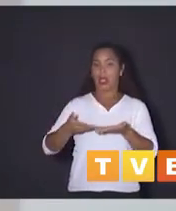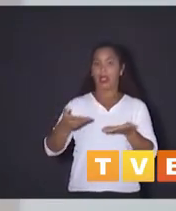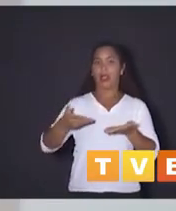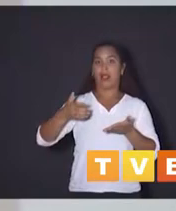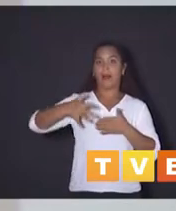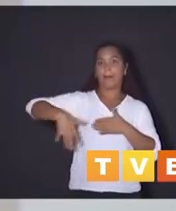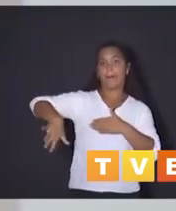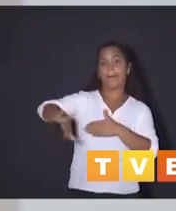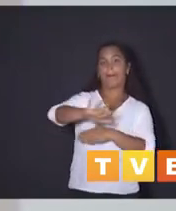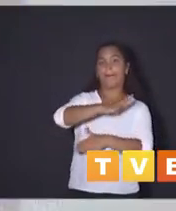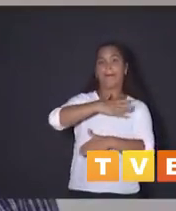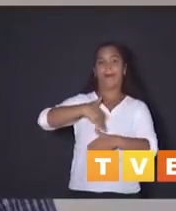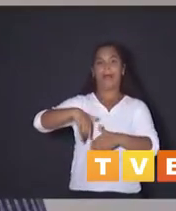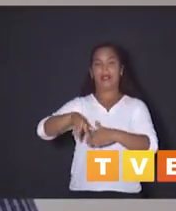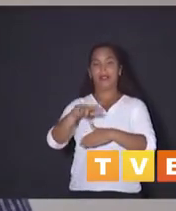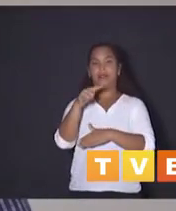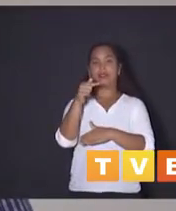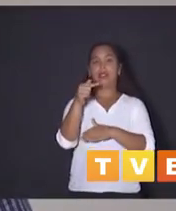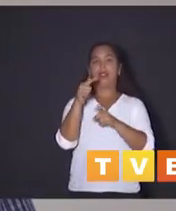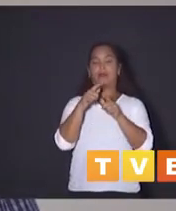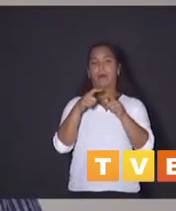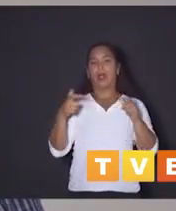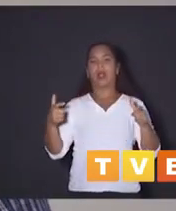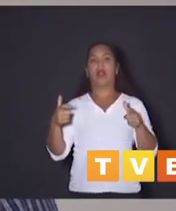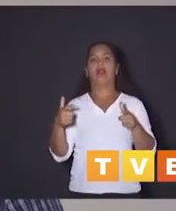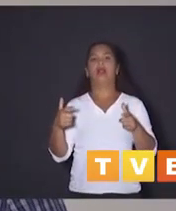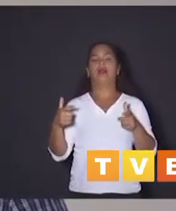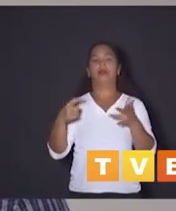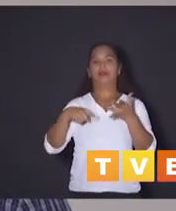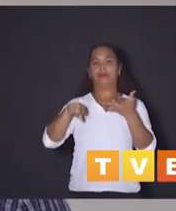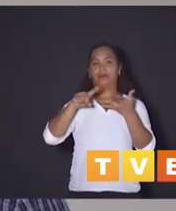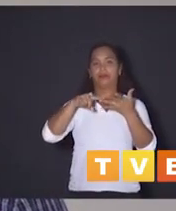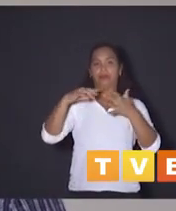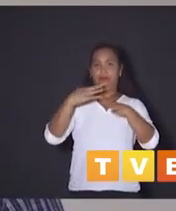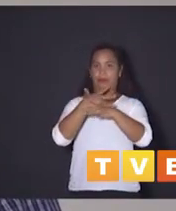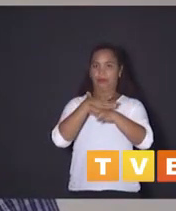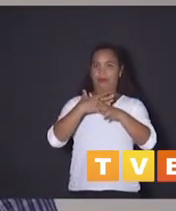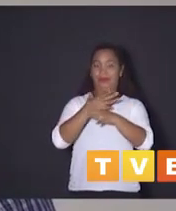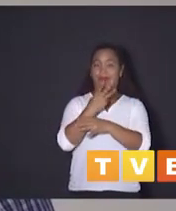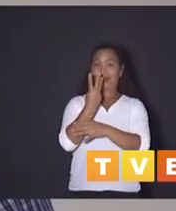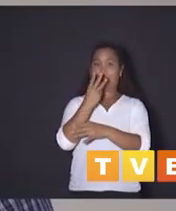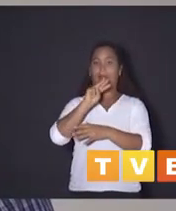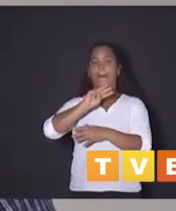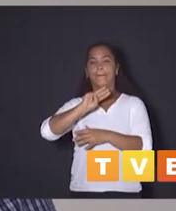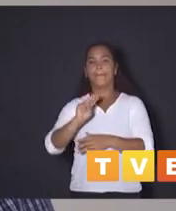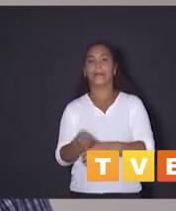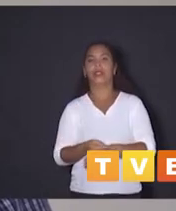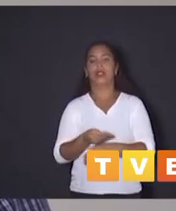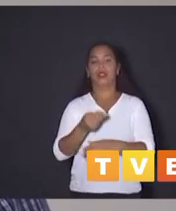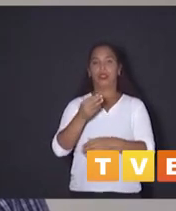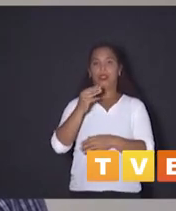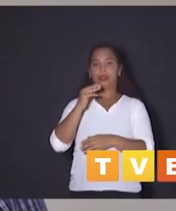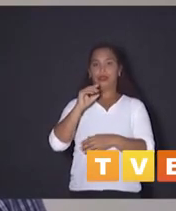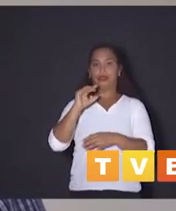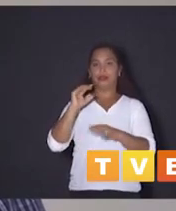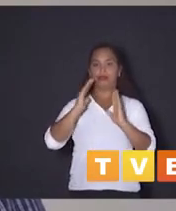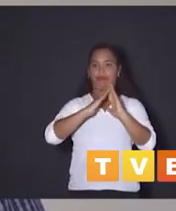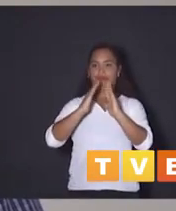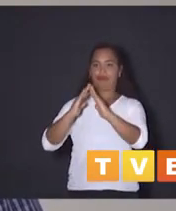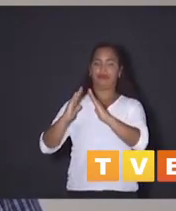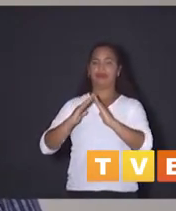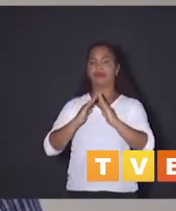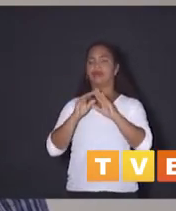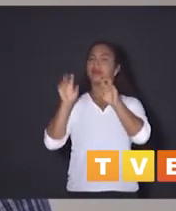metropolitana do país né vizinho a a quarta maior cidade desse país com quase 3 milhões de habitantes talvez o tema alimentação